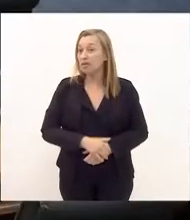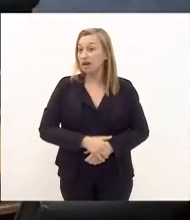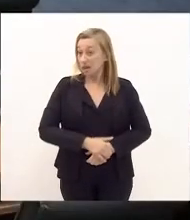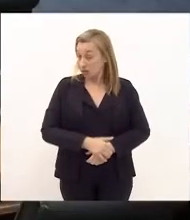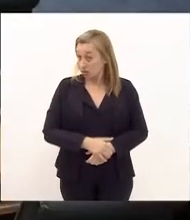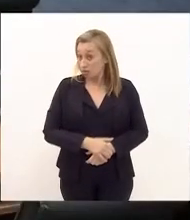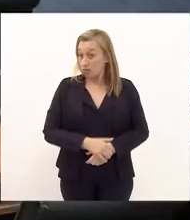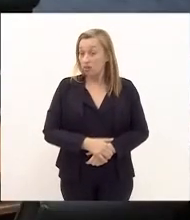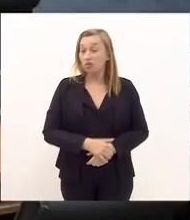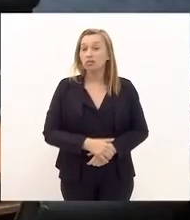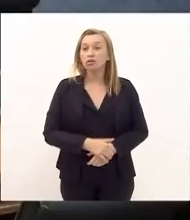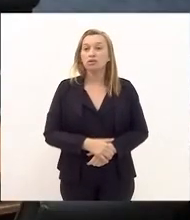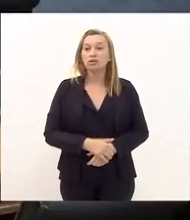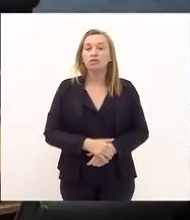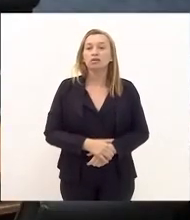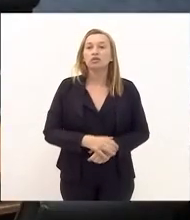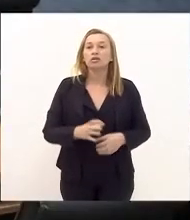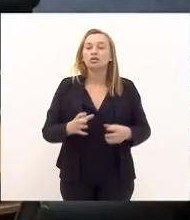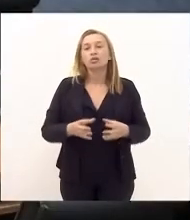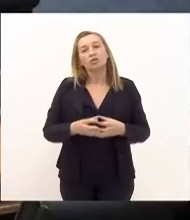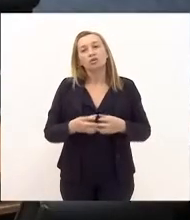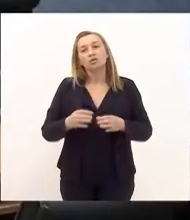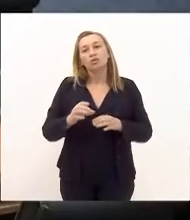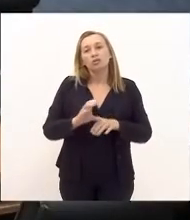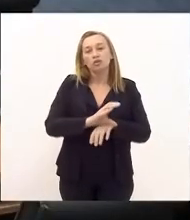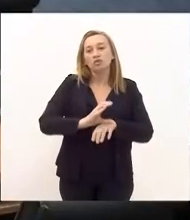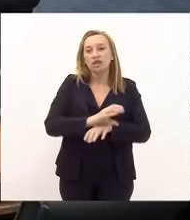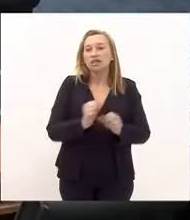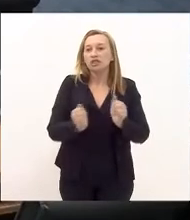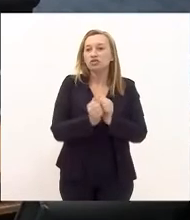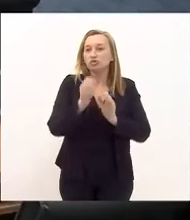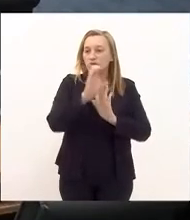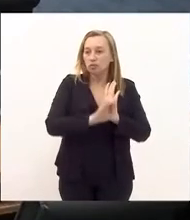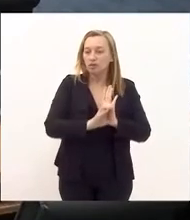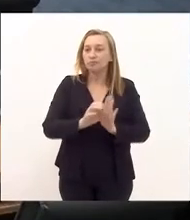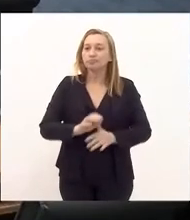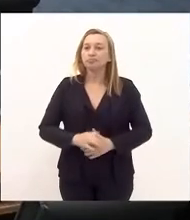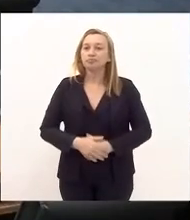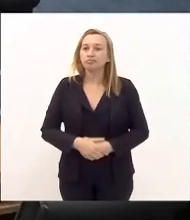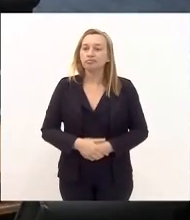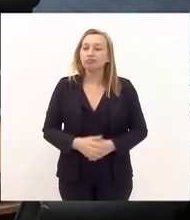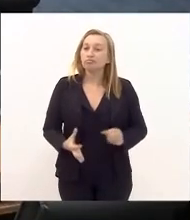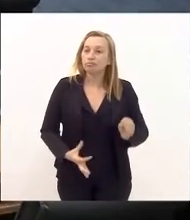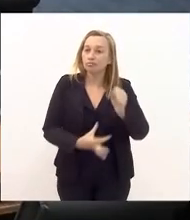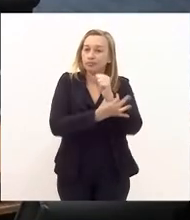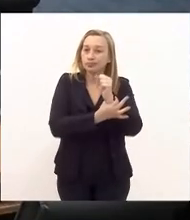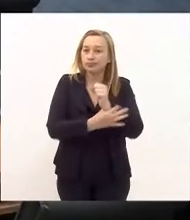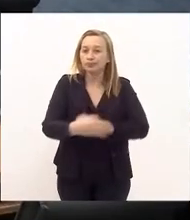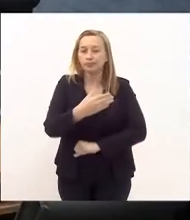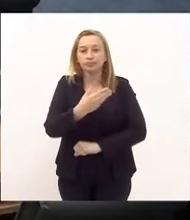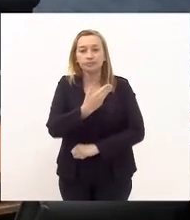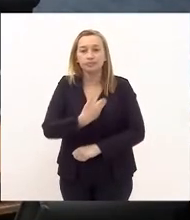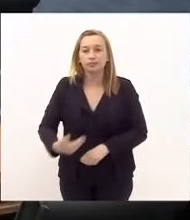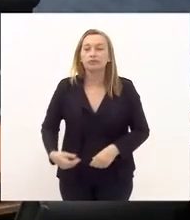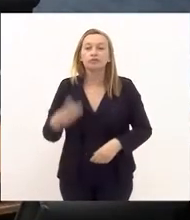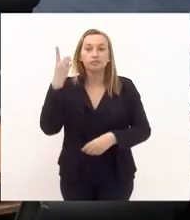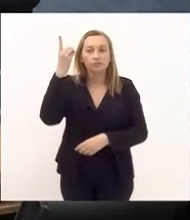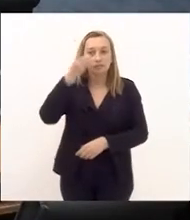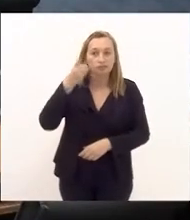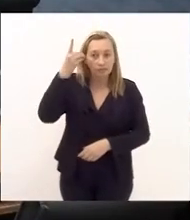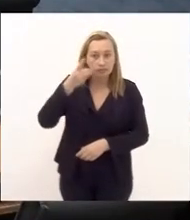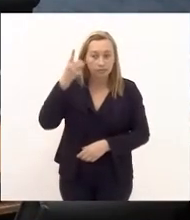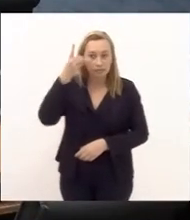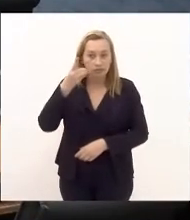Parecer pela constitucionalidade com emendas, senhor presidente. Pela Segurança Pública, deputado delegado